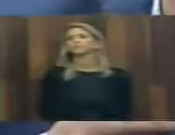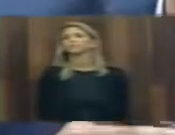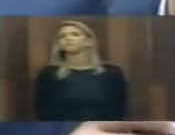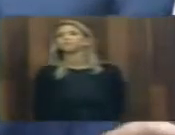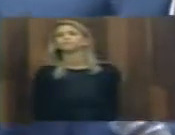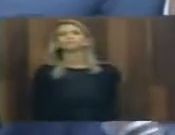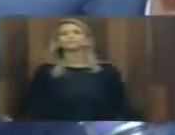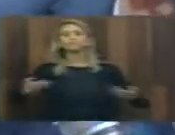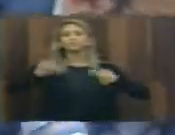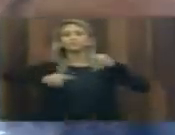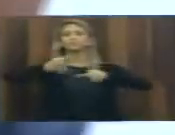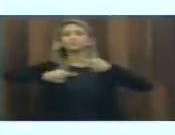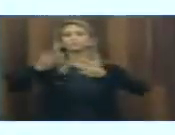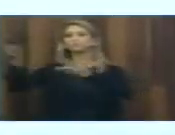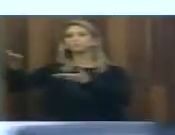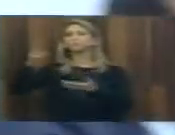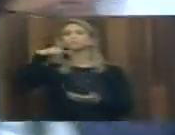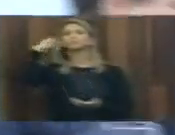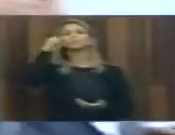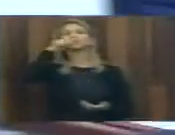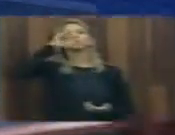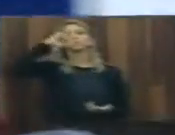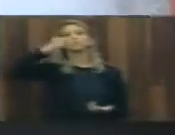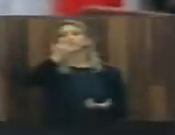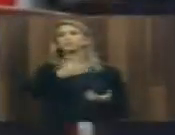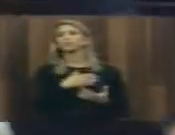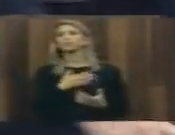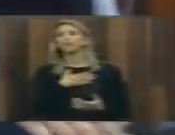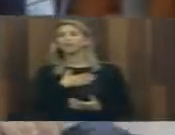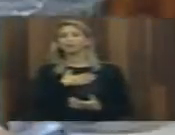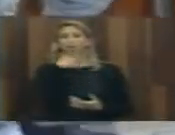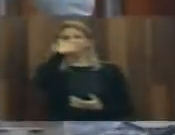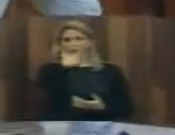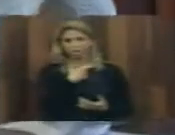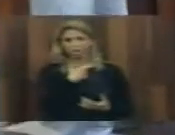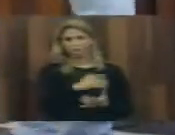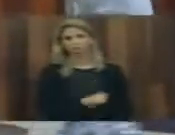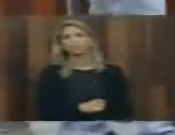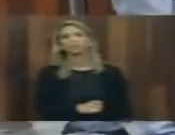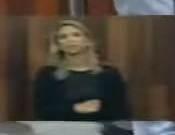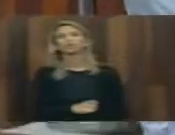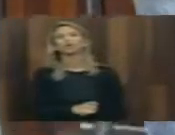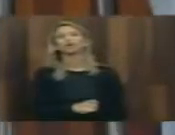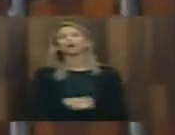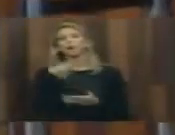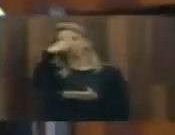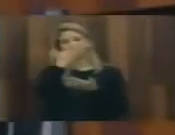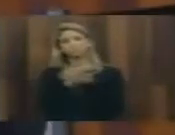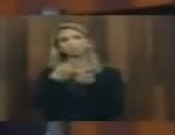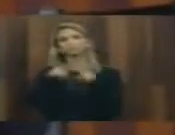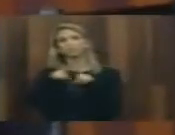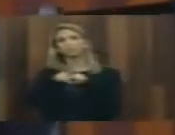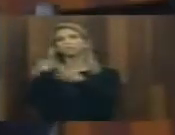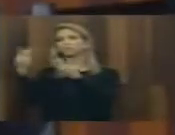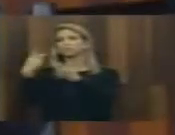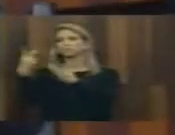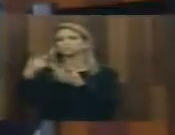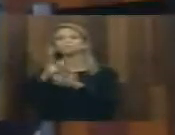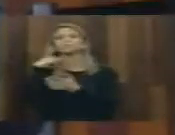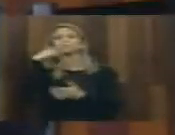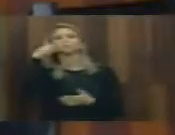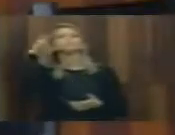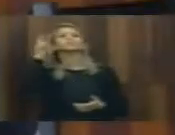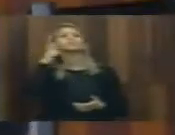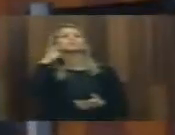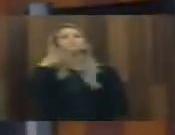Continua em discussão. Para discutir, Letícia Jota, vereadora. Como o vereador Rafael falou, a gente esteve também se reunindo